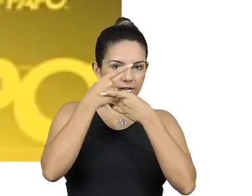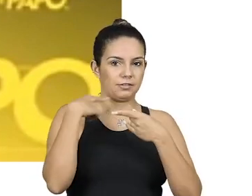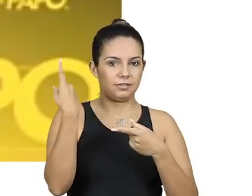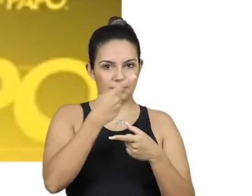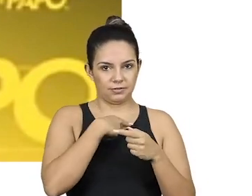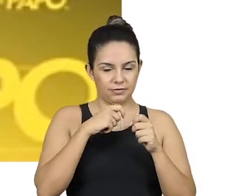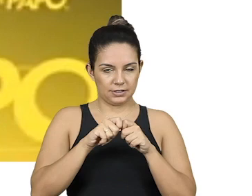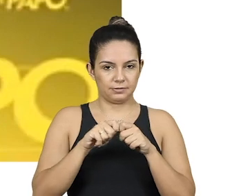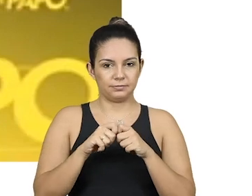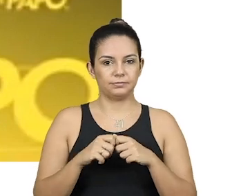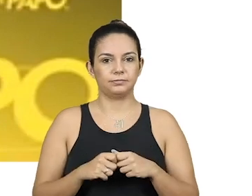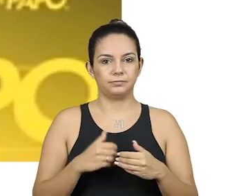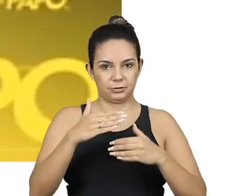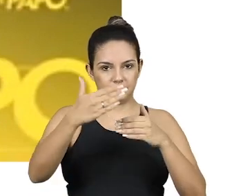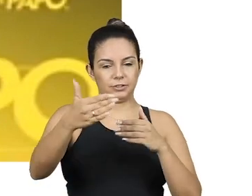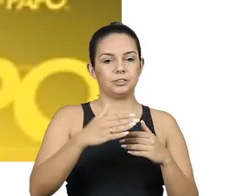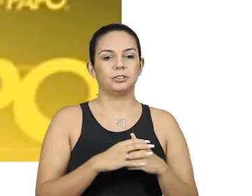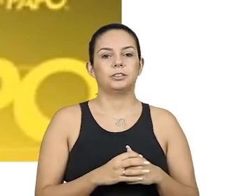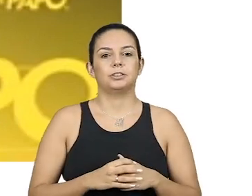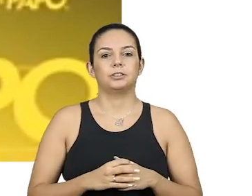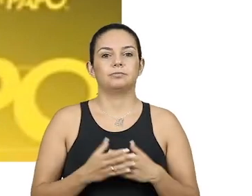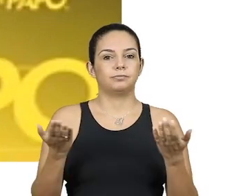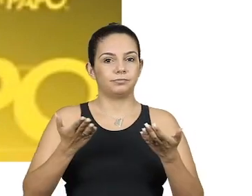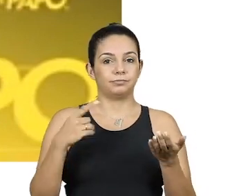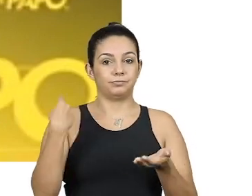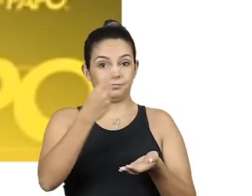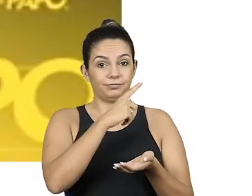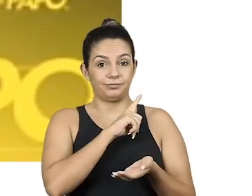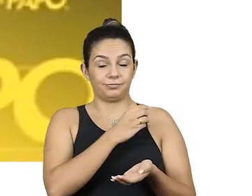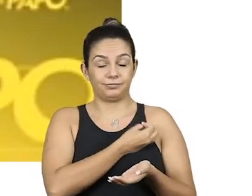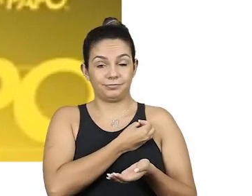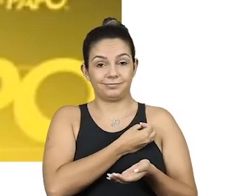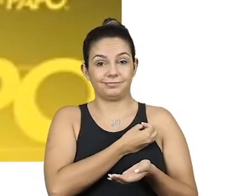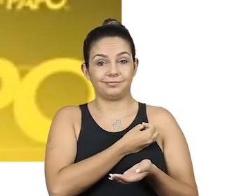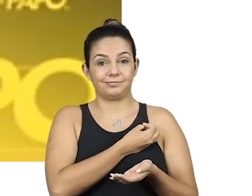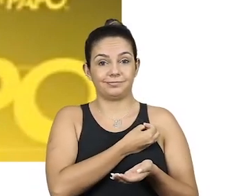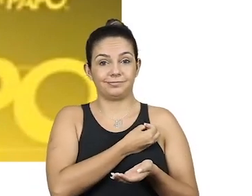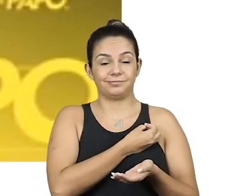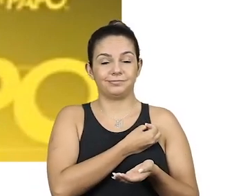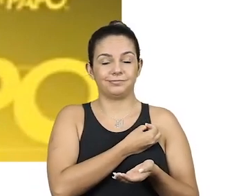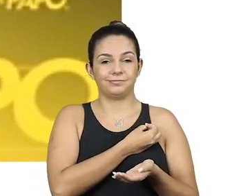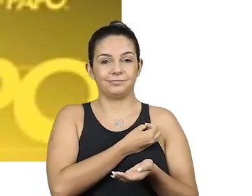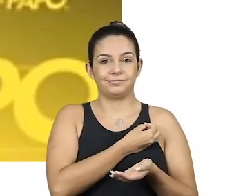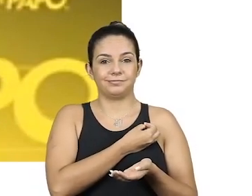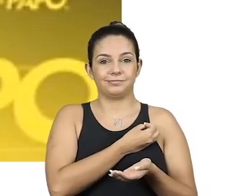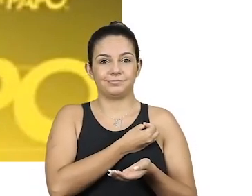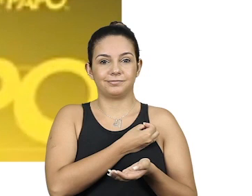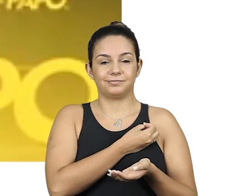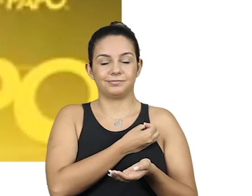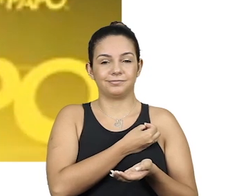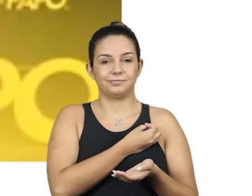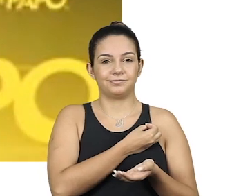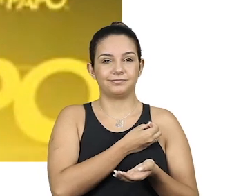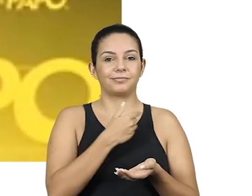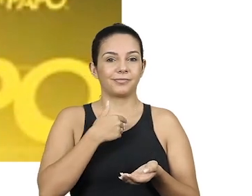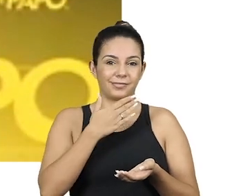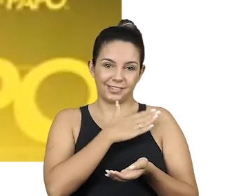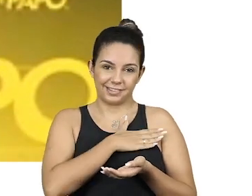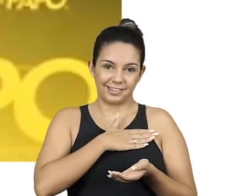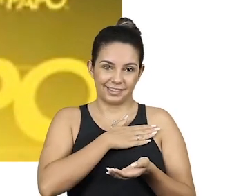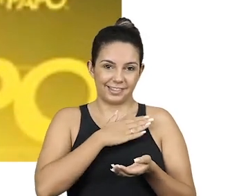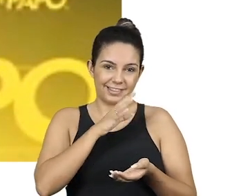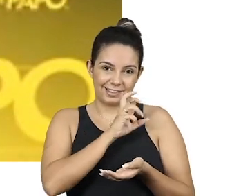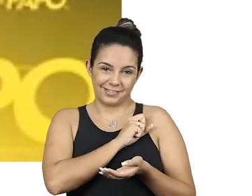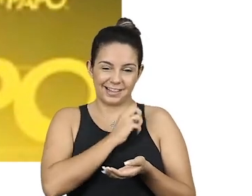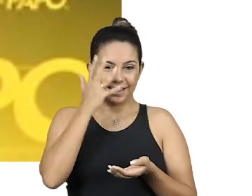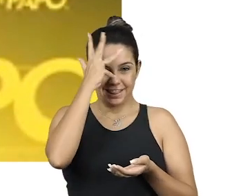gente fizer daqui para frente. Hoje a gente tem a presença virtual, é claro, da minha querida,